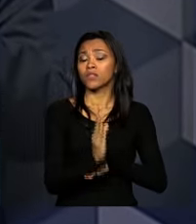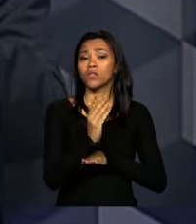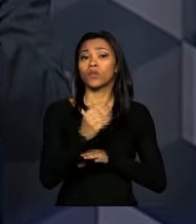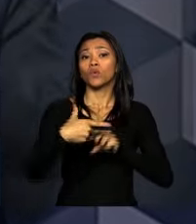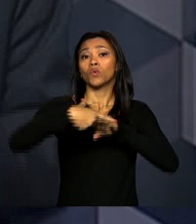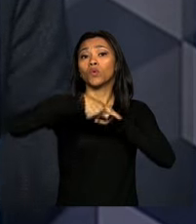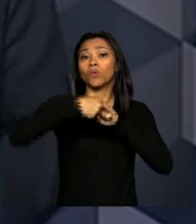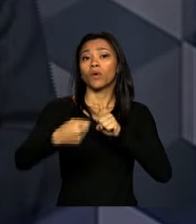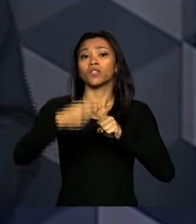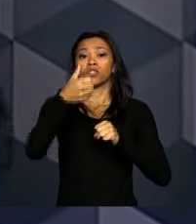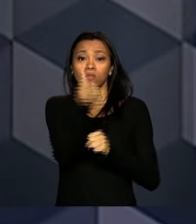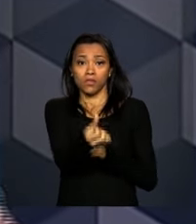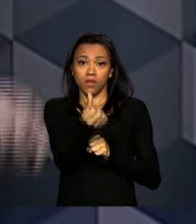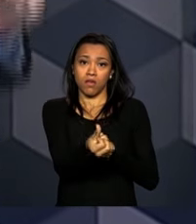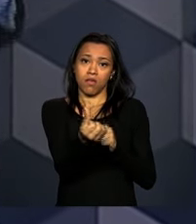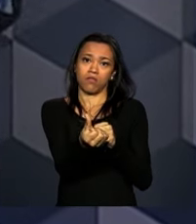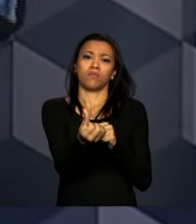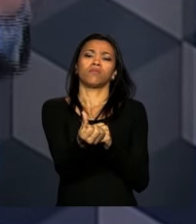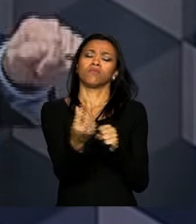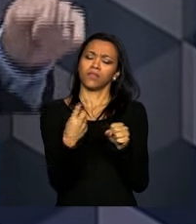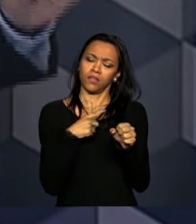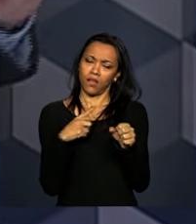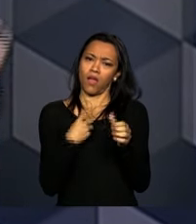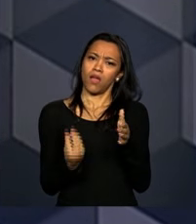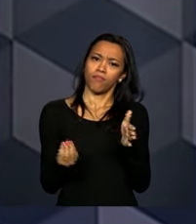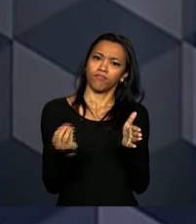artigo 6º. Numa emenda que nós